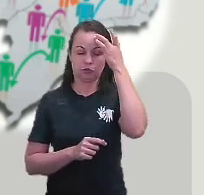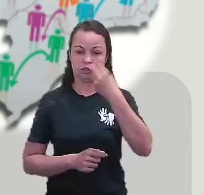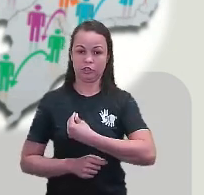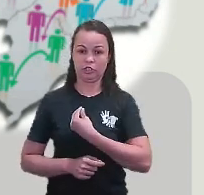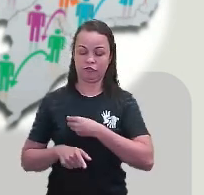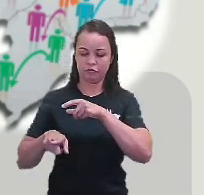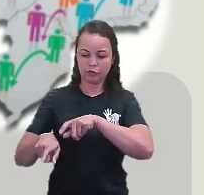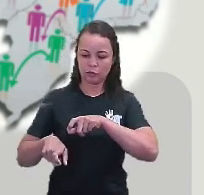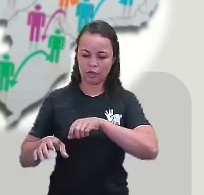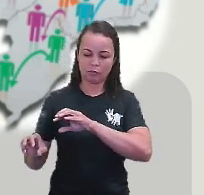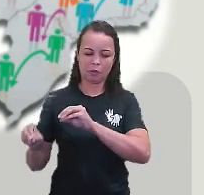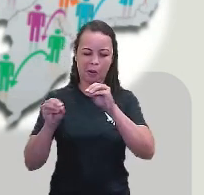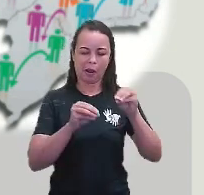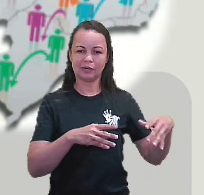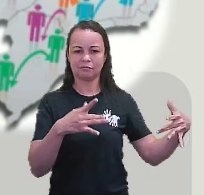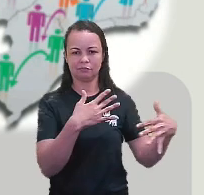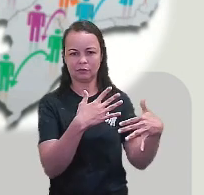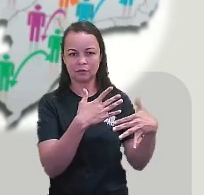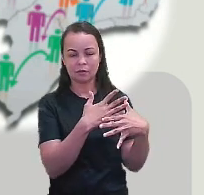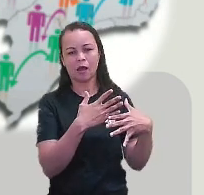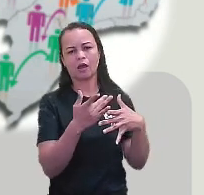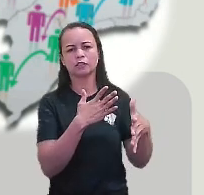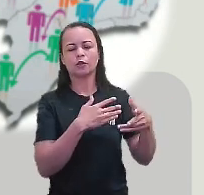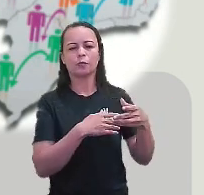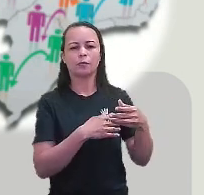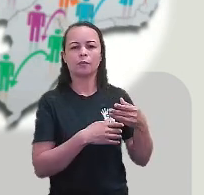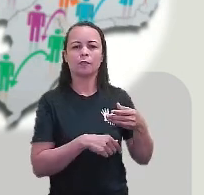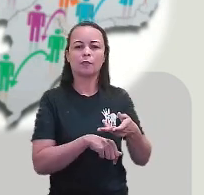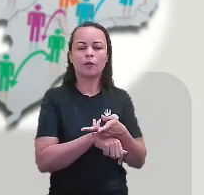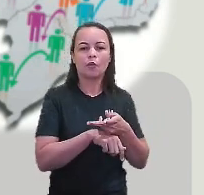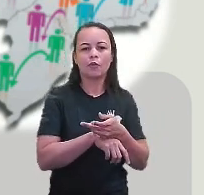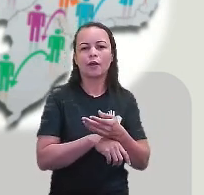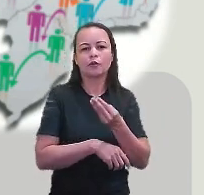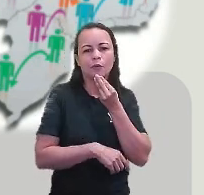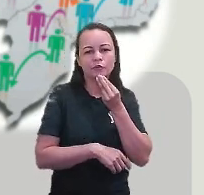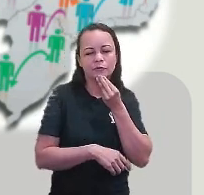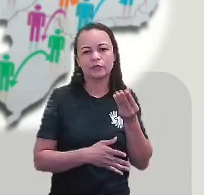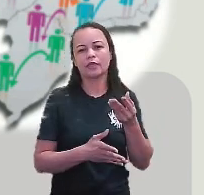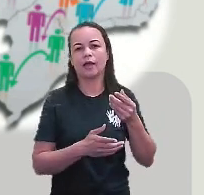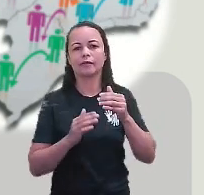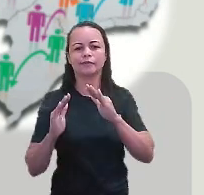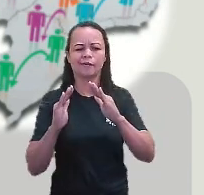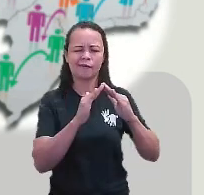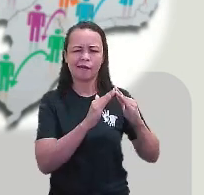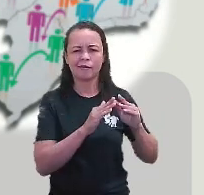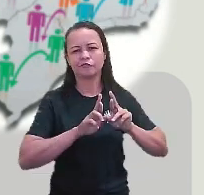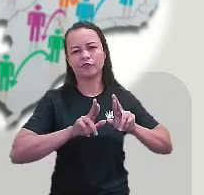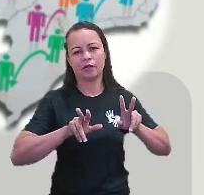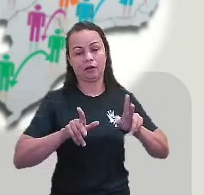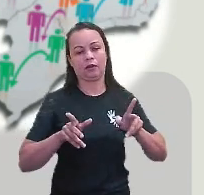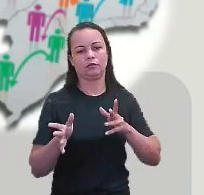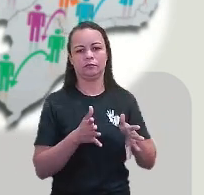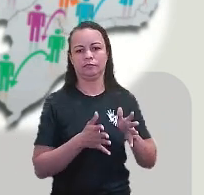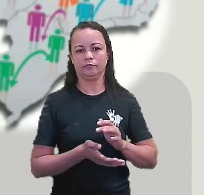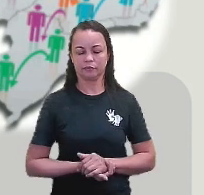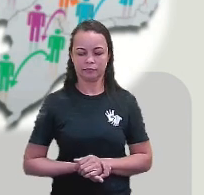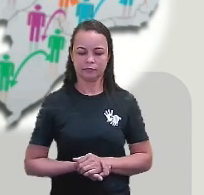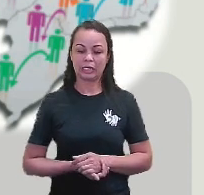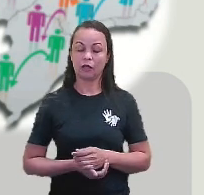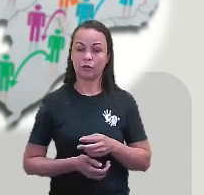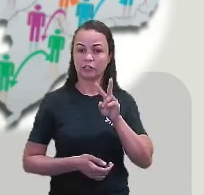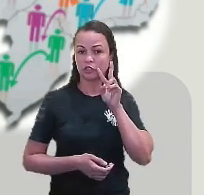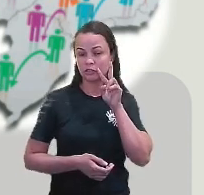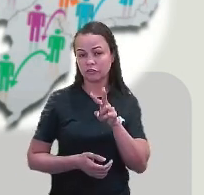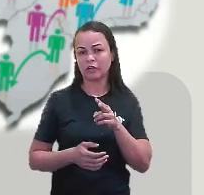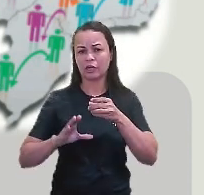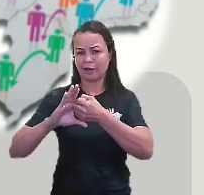seja em busca de novas oportunidades ou moradia, seja mesmo para mudar de áreas. Então, o êxodo rural é o que a gente mais